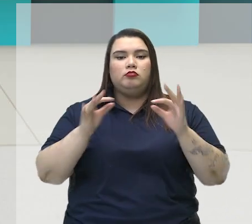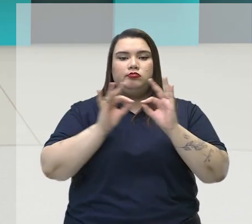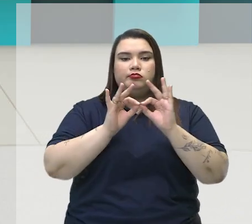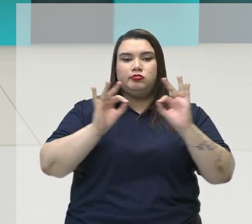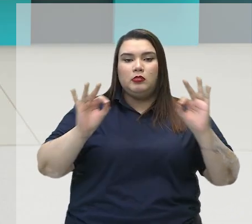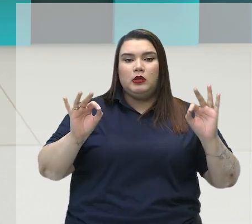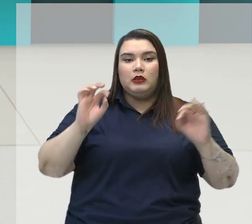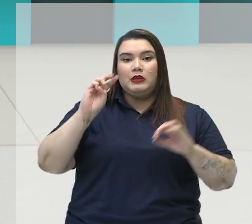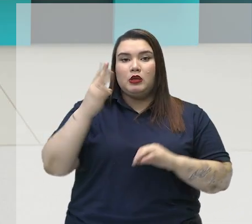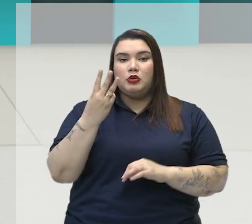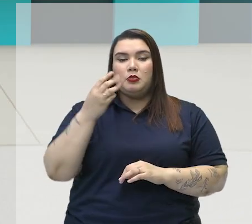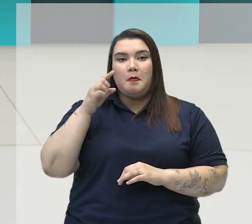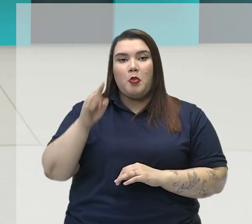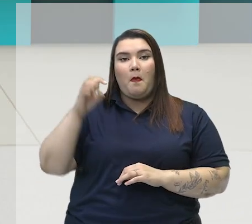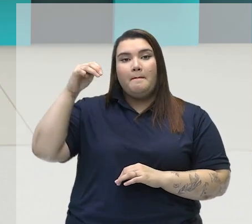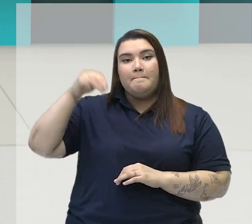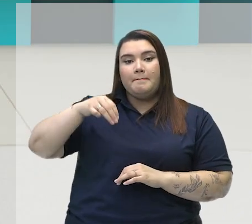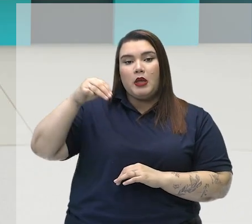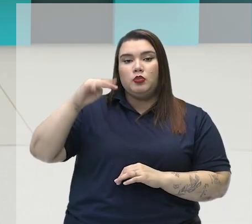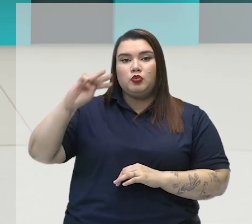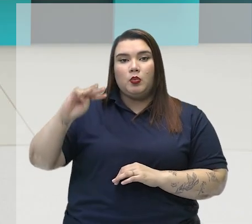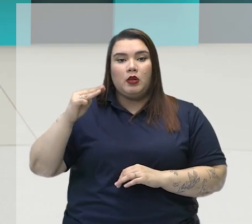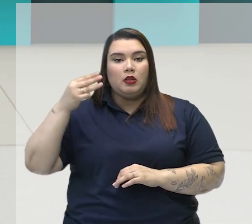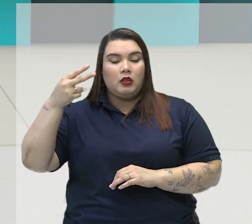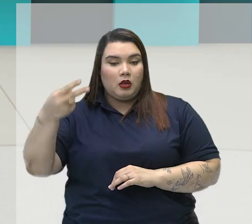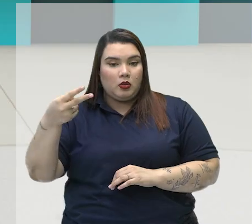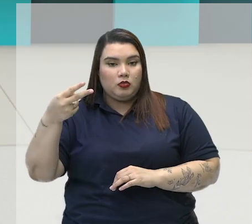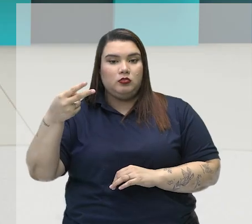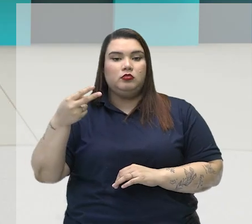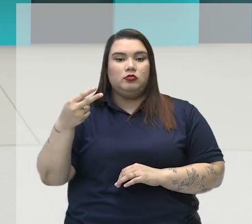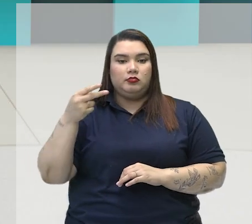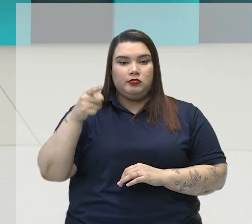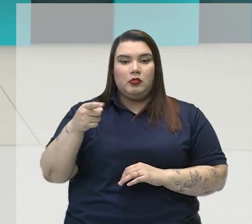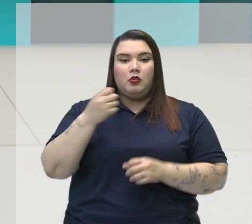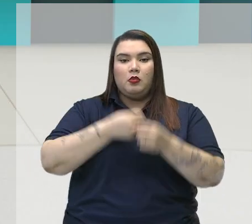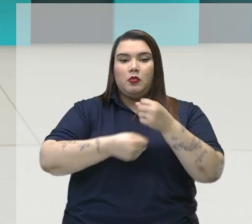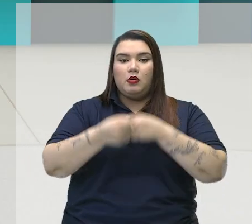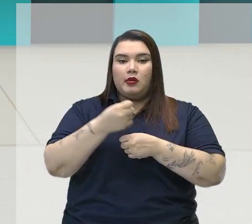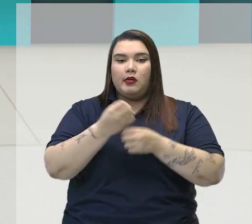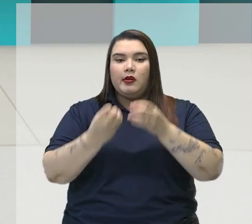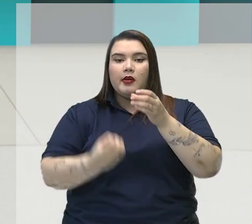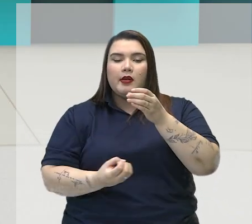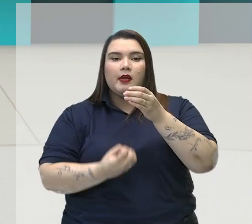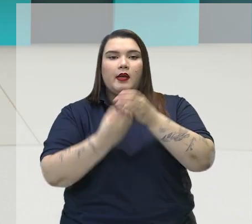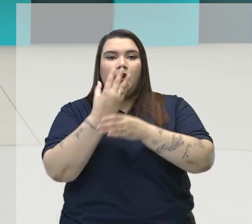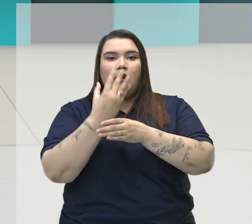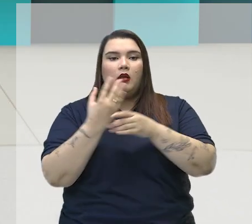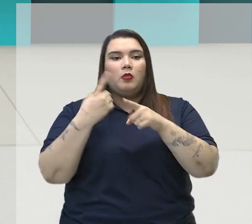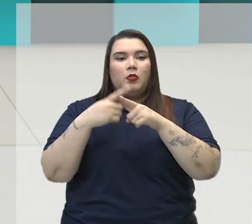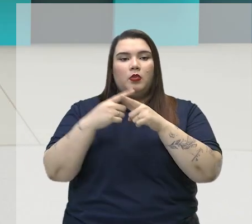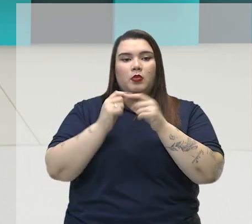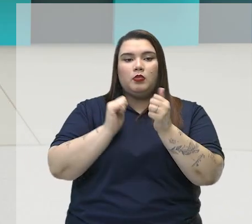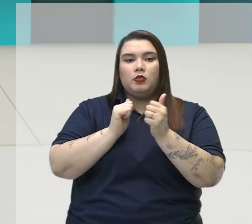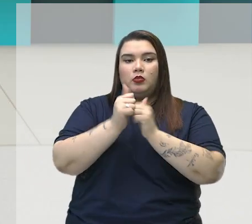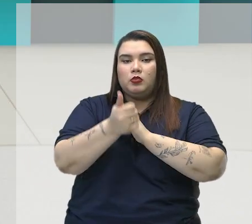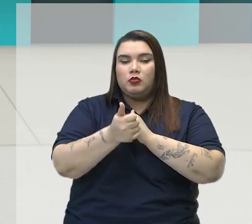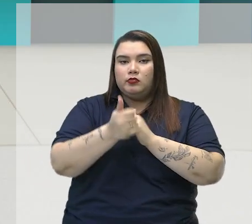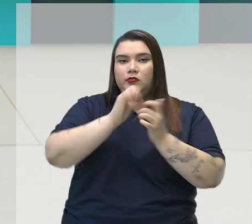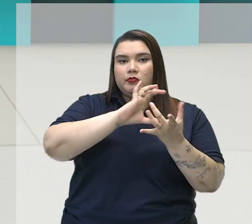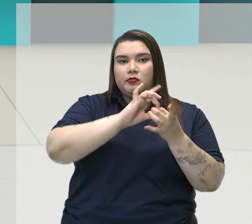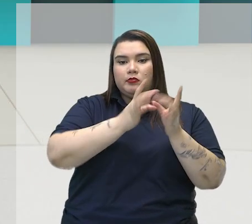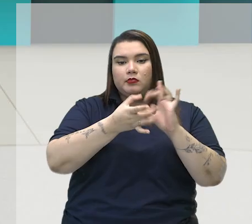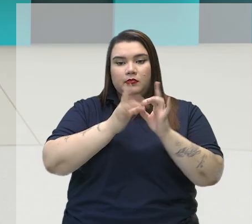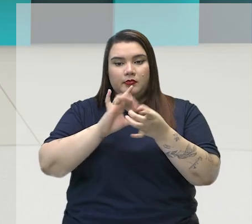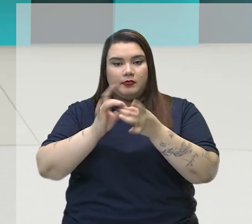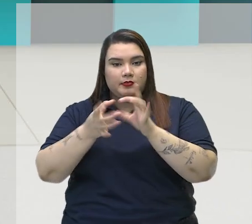metros. Ele é considerado um dos maiores murais do mundo. E o ano foi em 2016, na